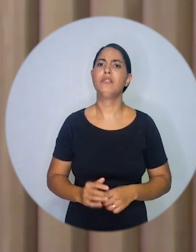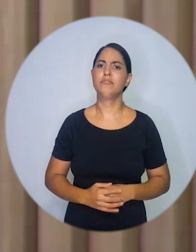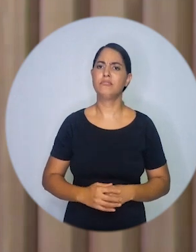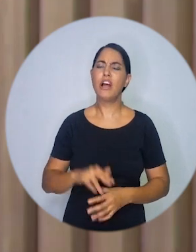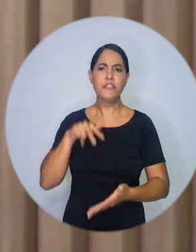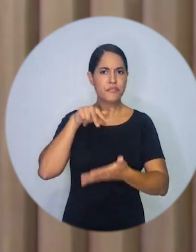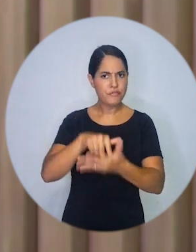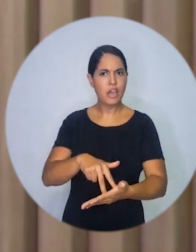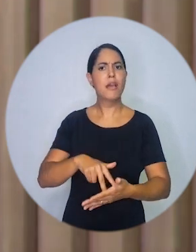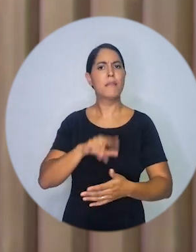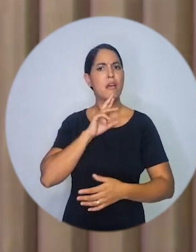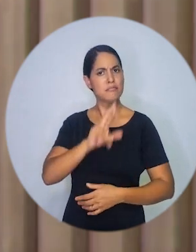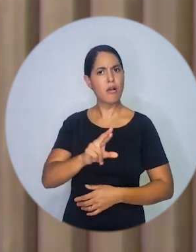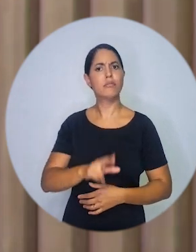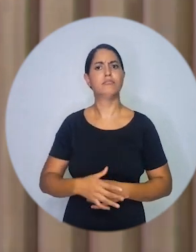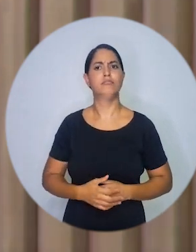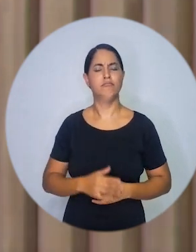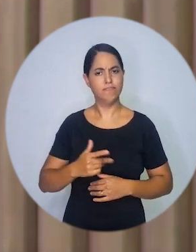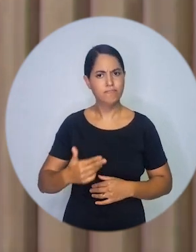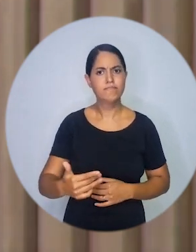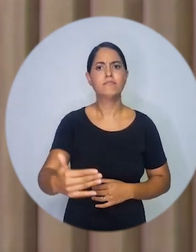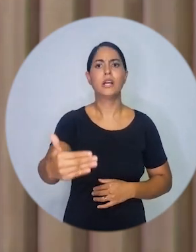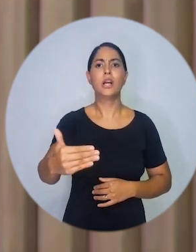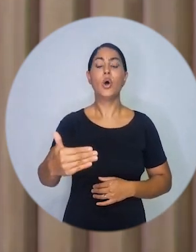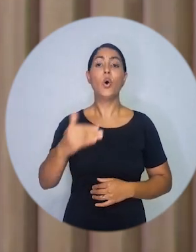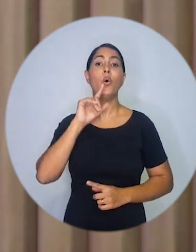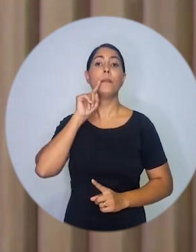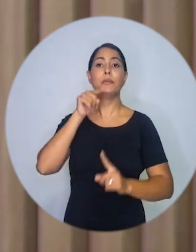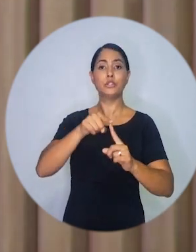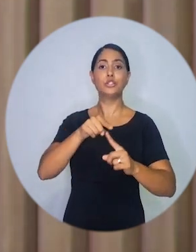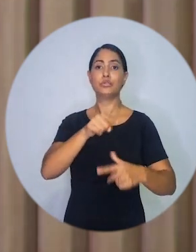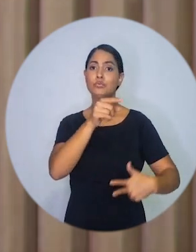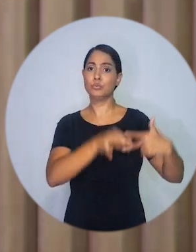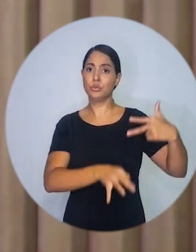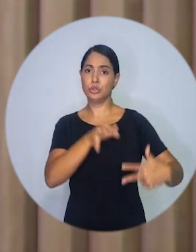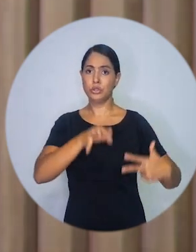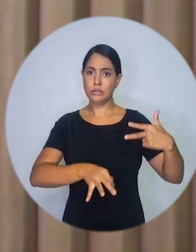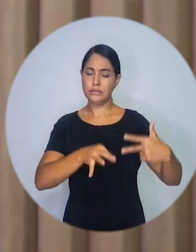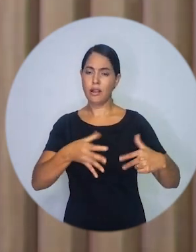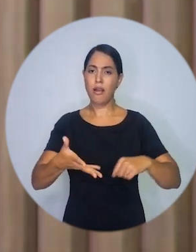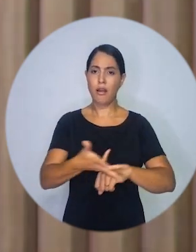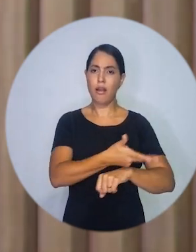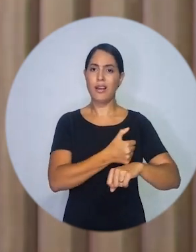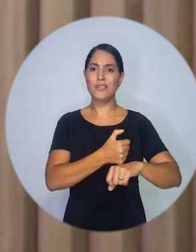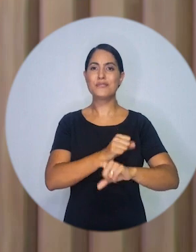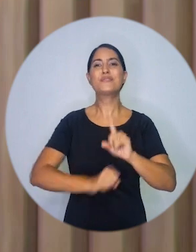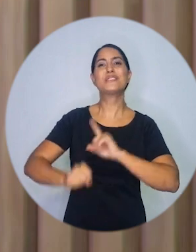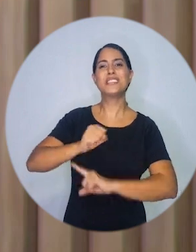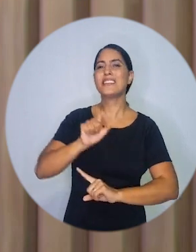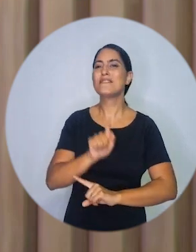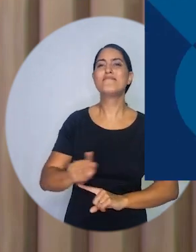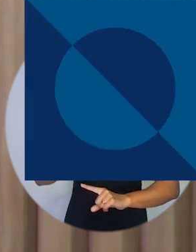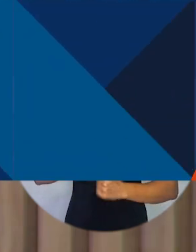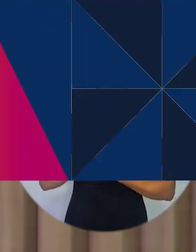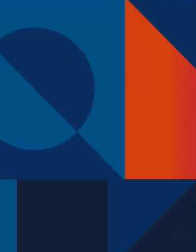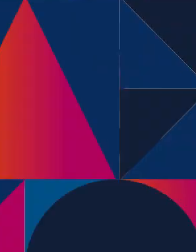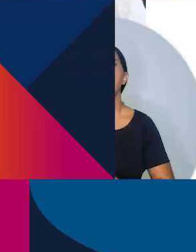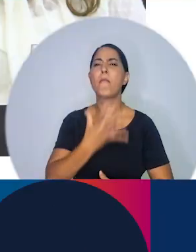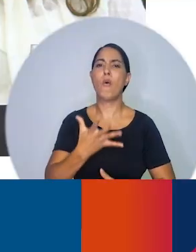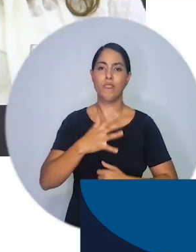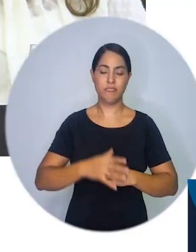é firme e permanente, pois entendemos que a melhoria do sistema judiciário beneficia a sociedade como um